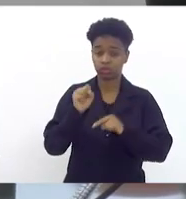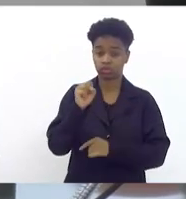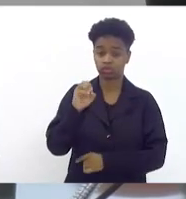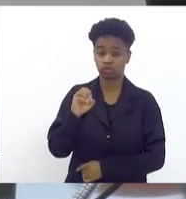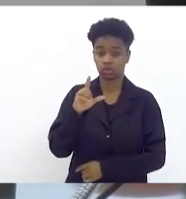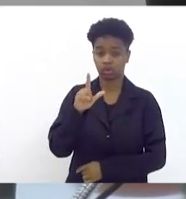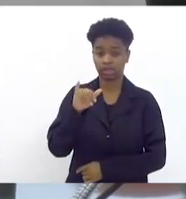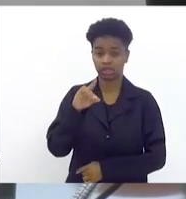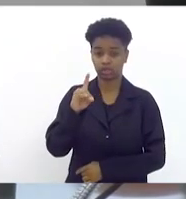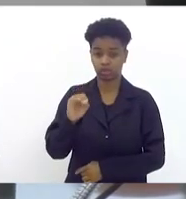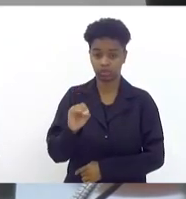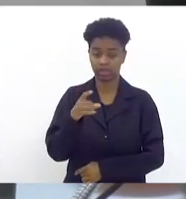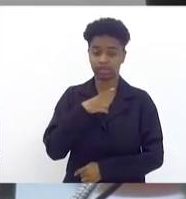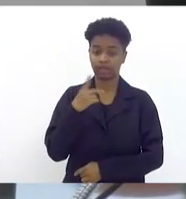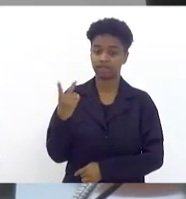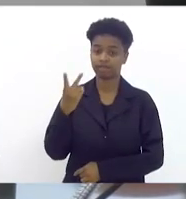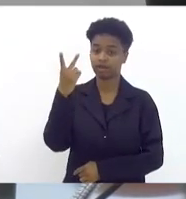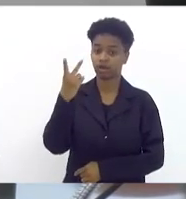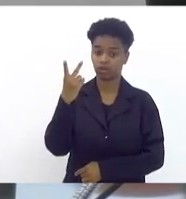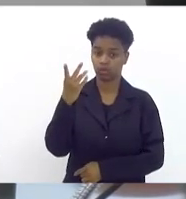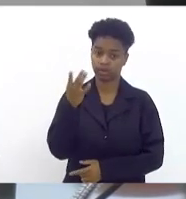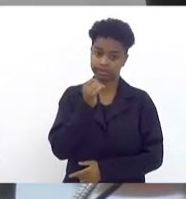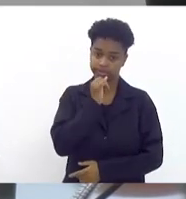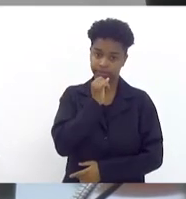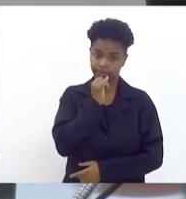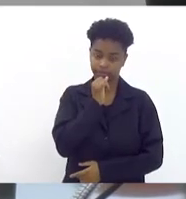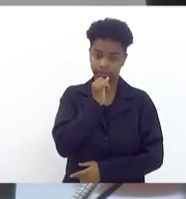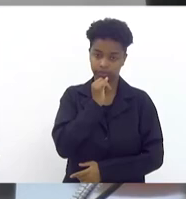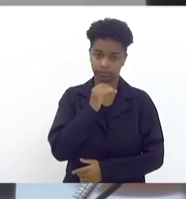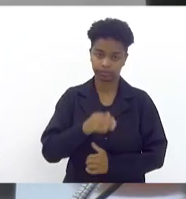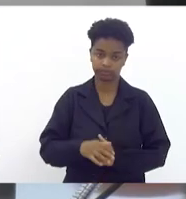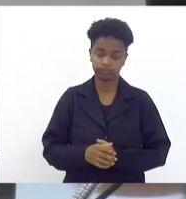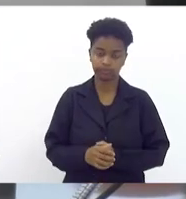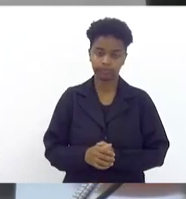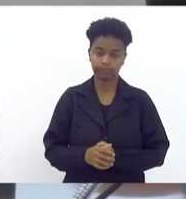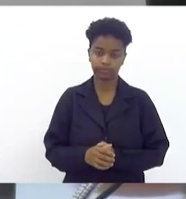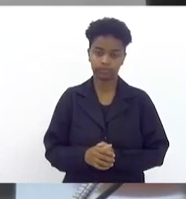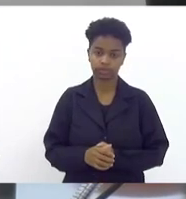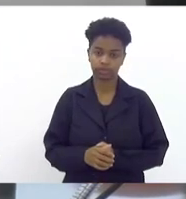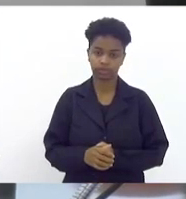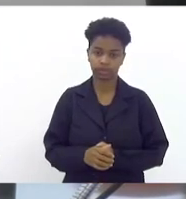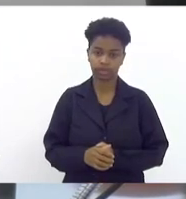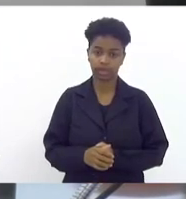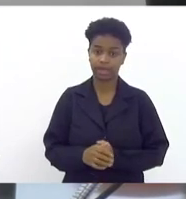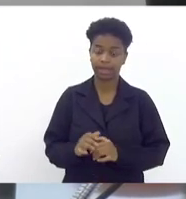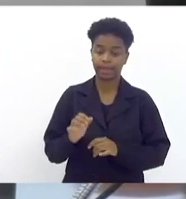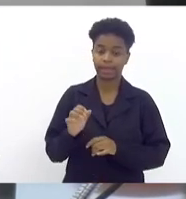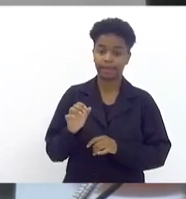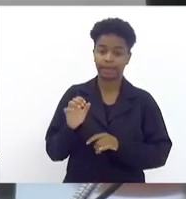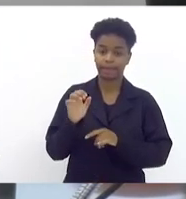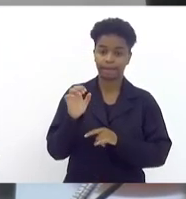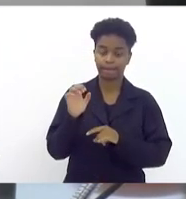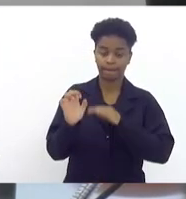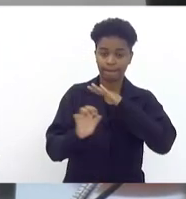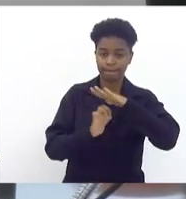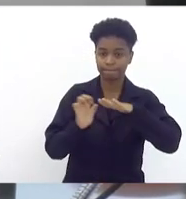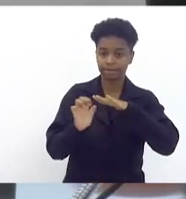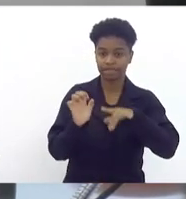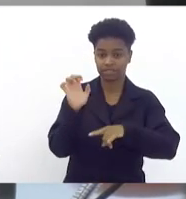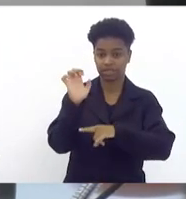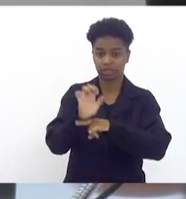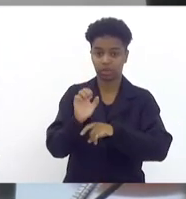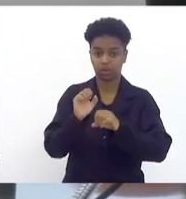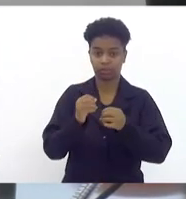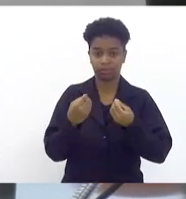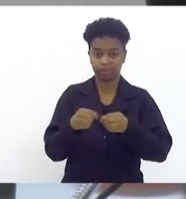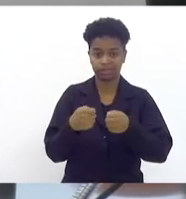valor econômico, você impor, por exemplo, uma estatal a doar algo que lhe possa